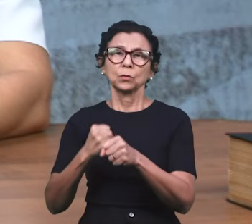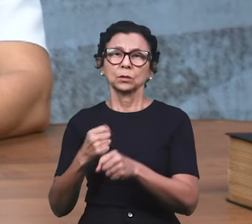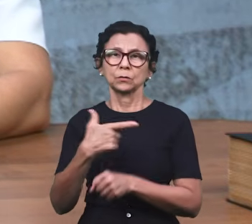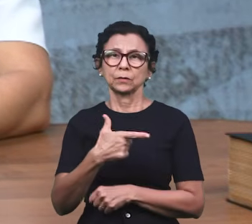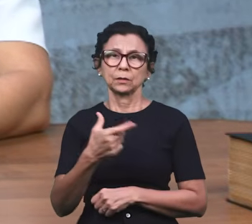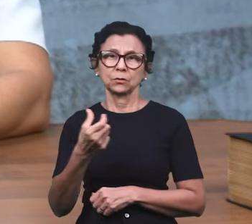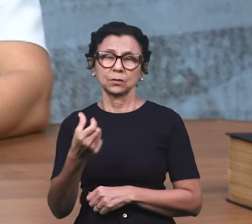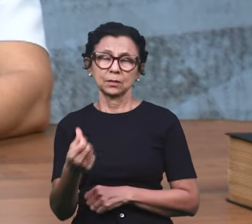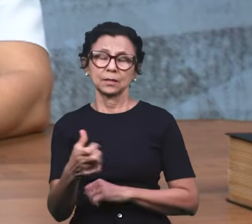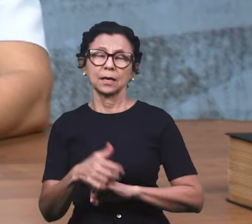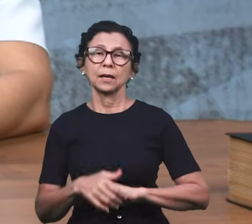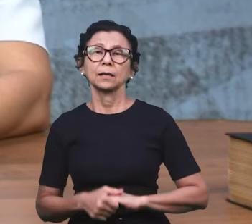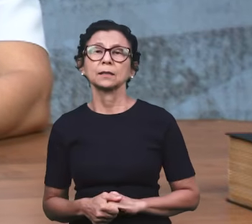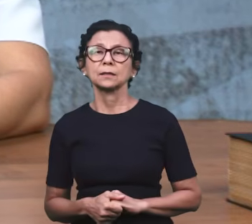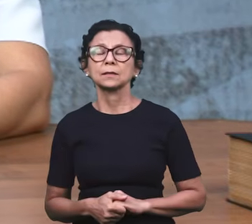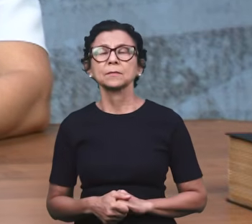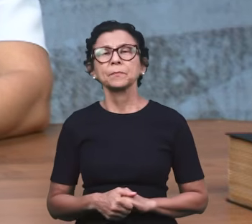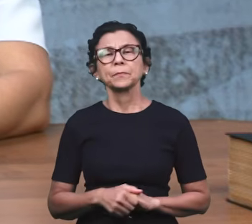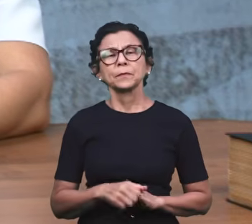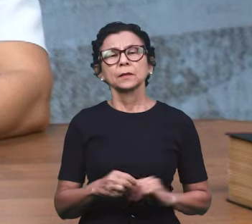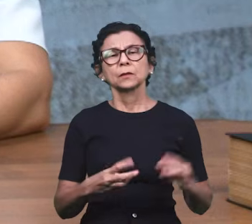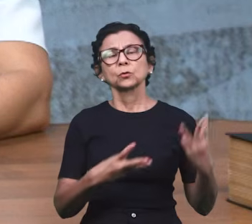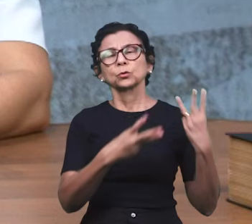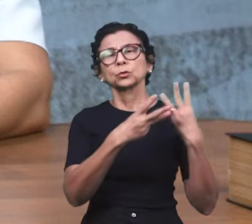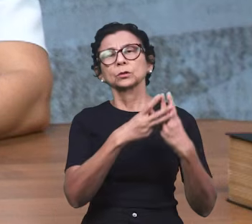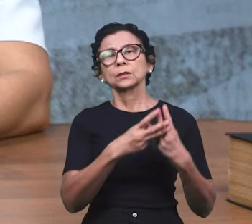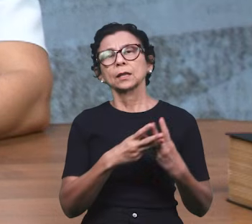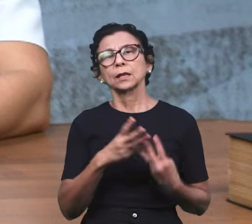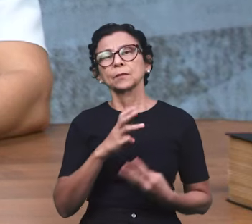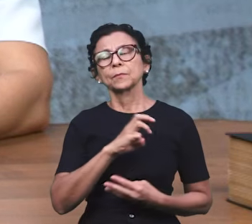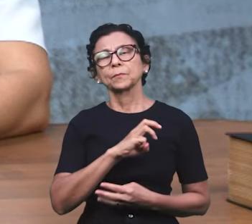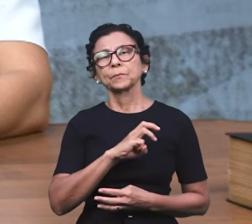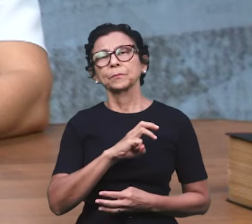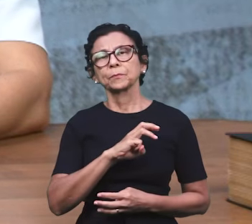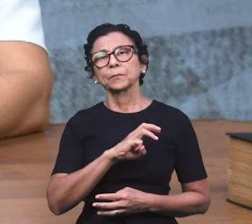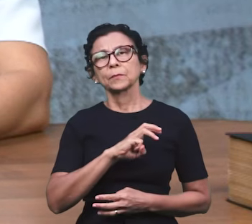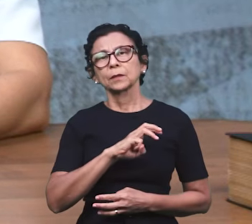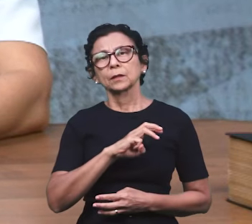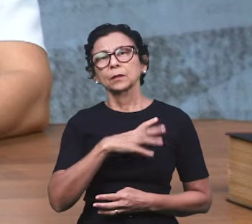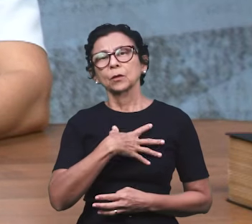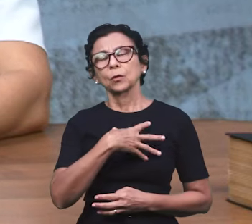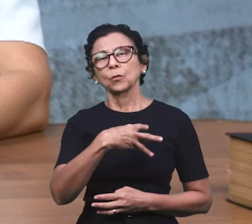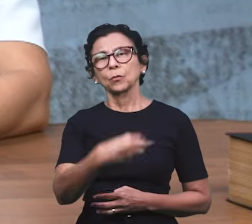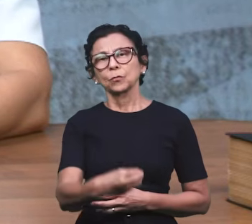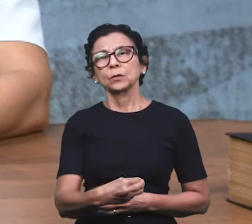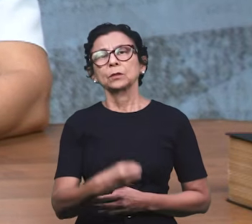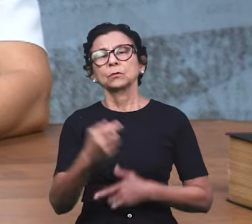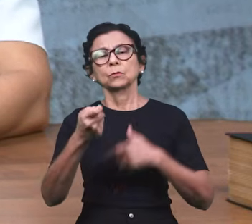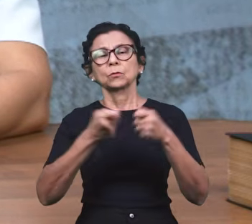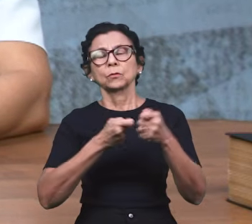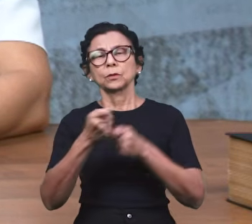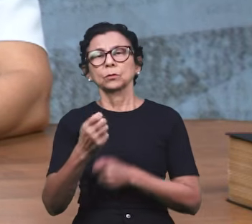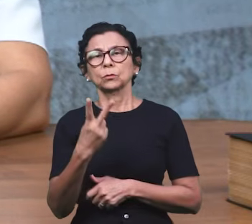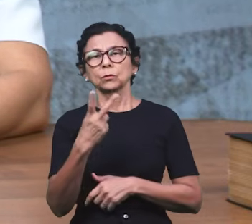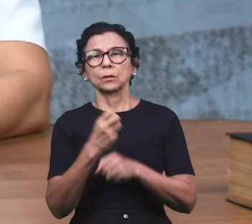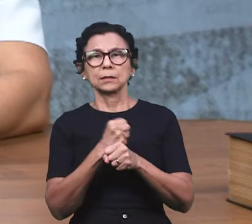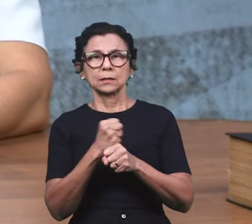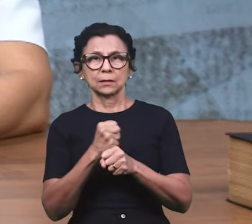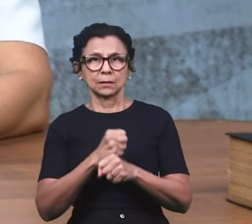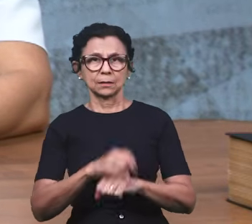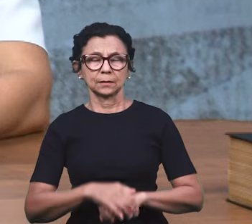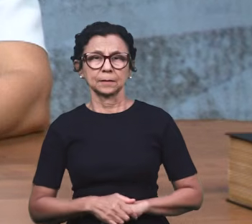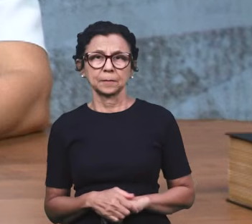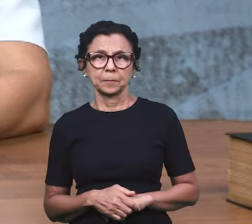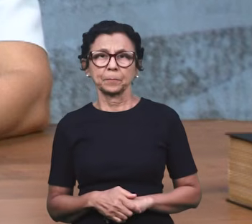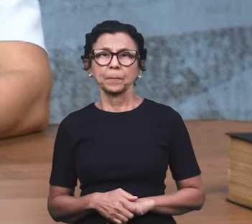de Baasa, começou a reinar em Tirzá sobre Israel e reinou 2 anos. E